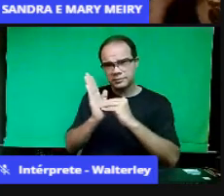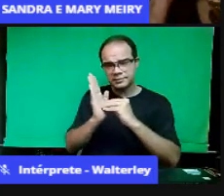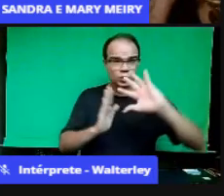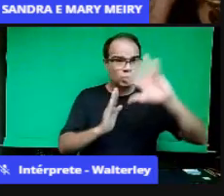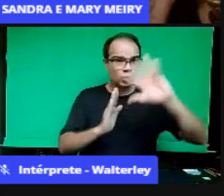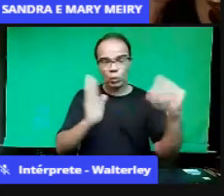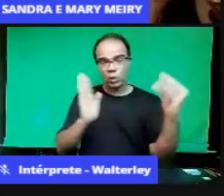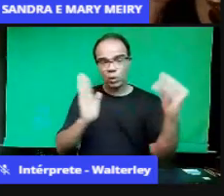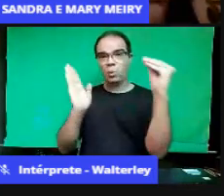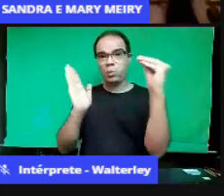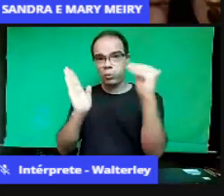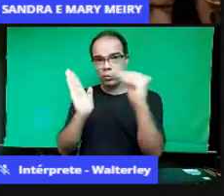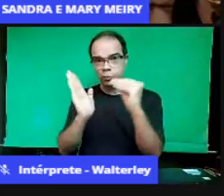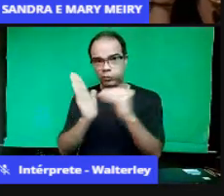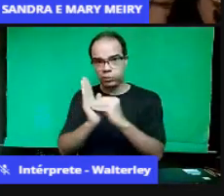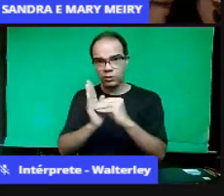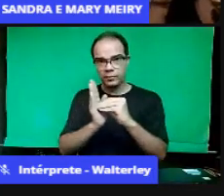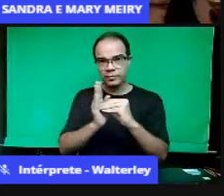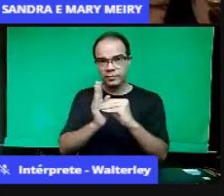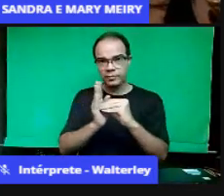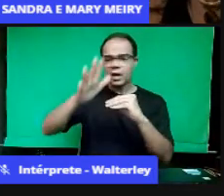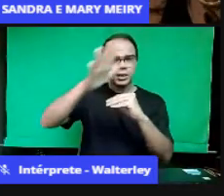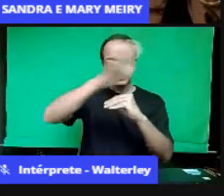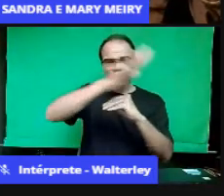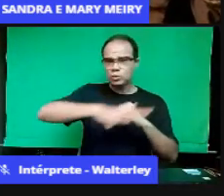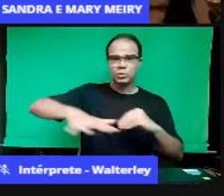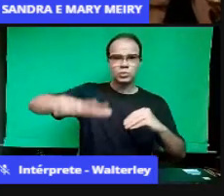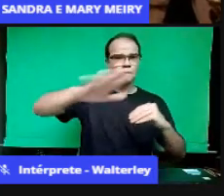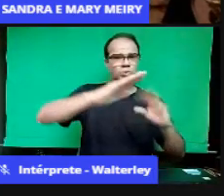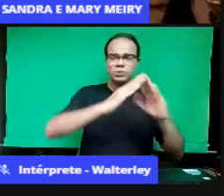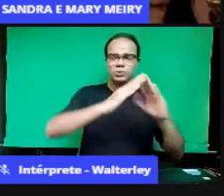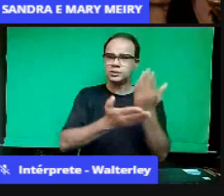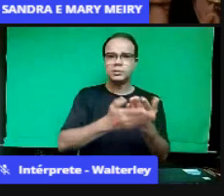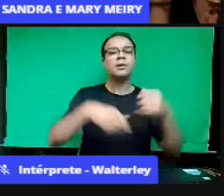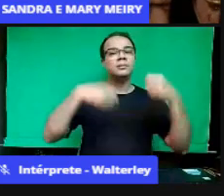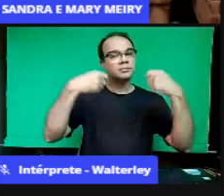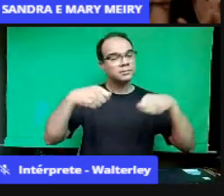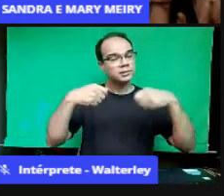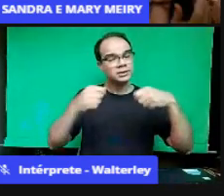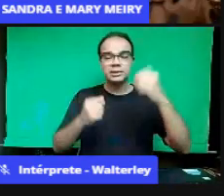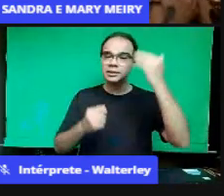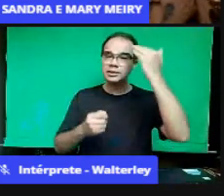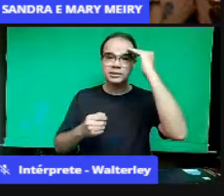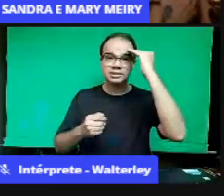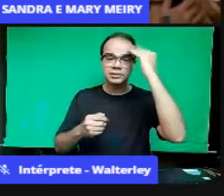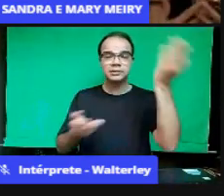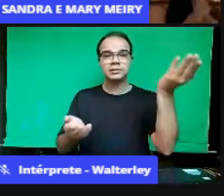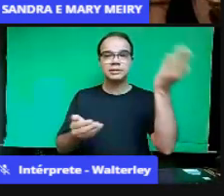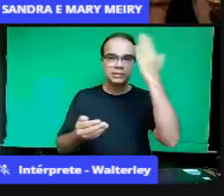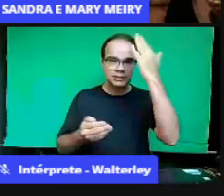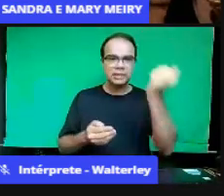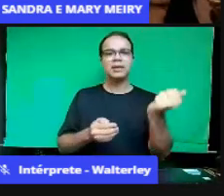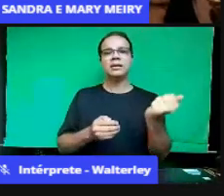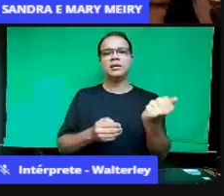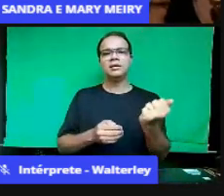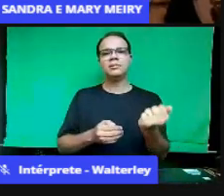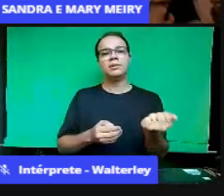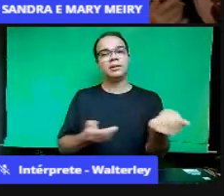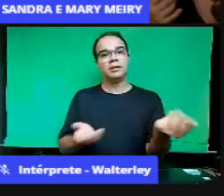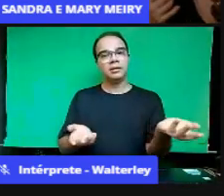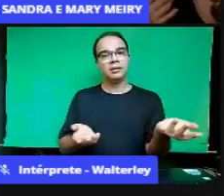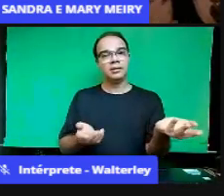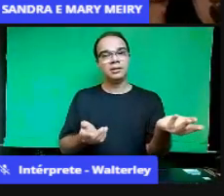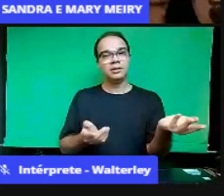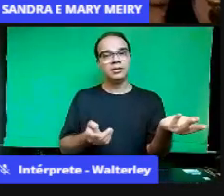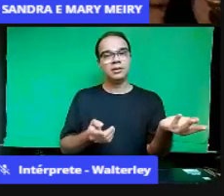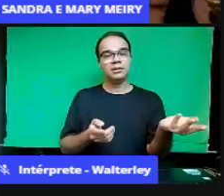é importante que todos saibam o que é feito, para que haja também uma unicidade de